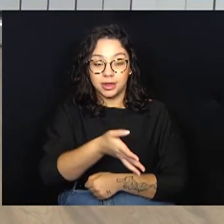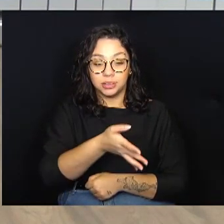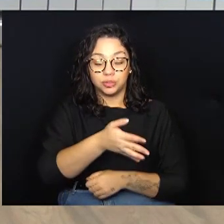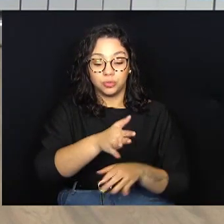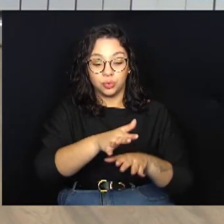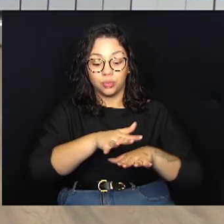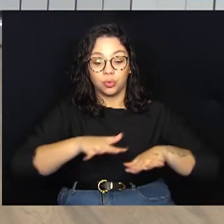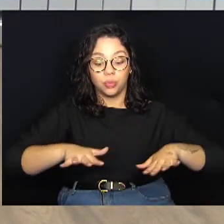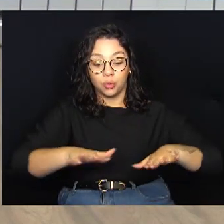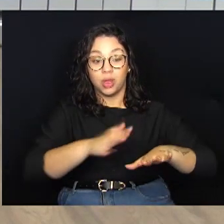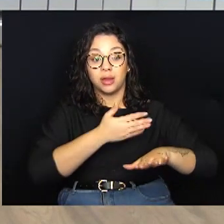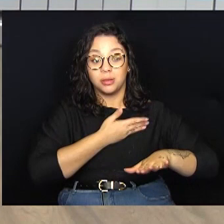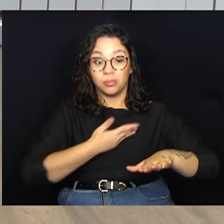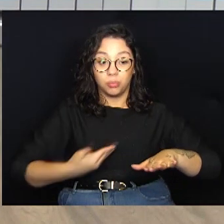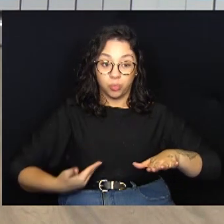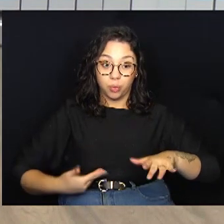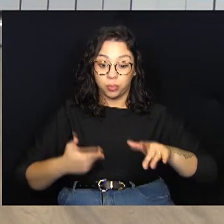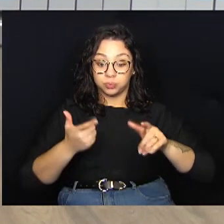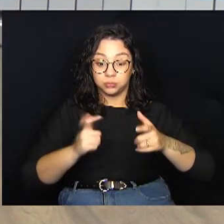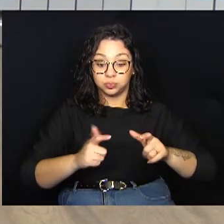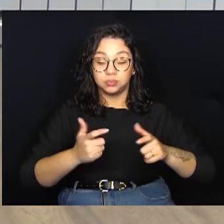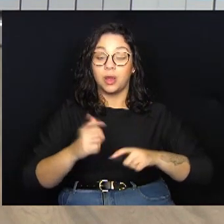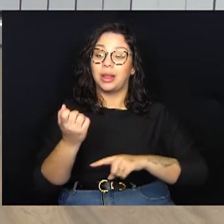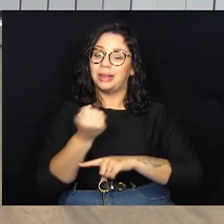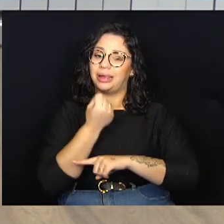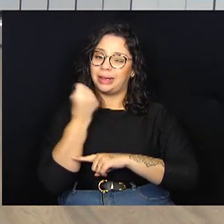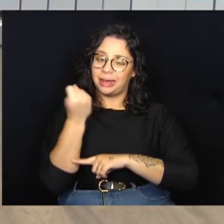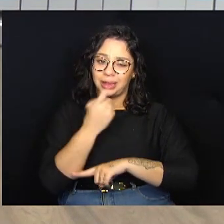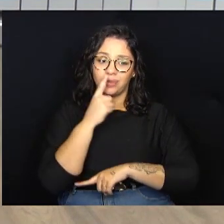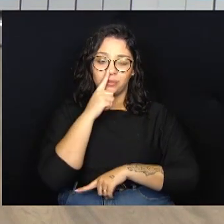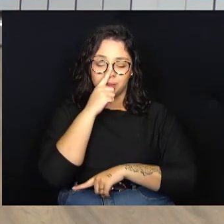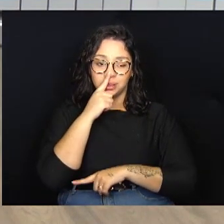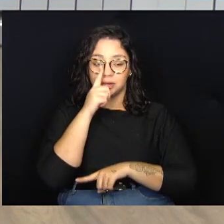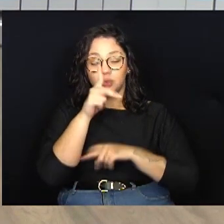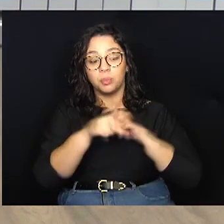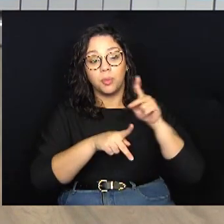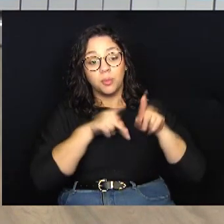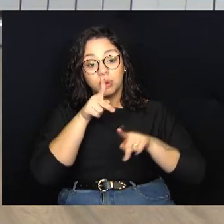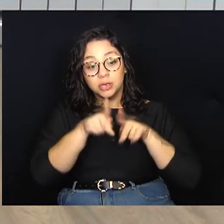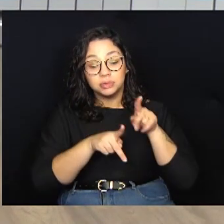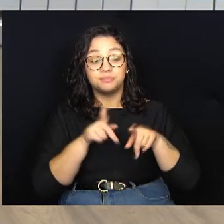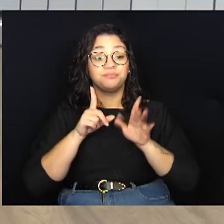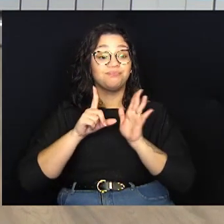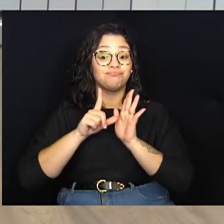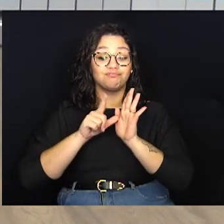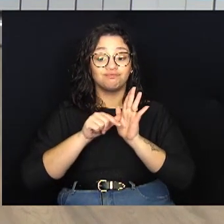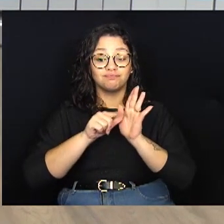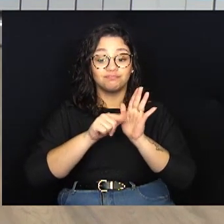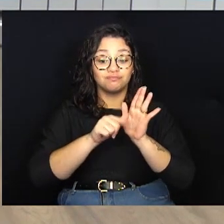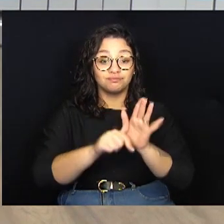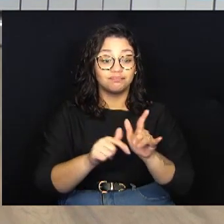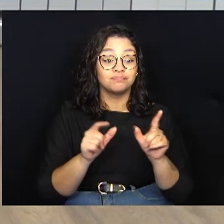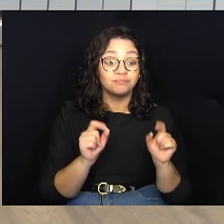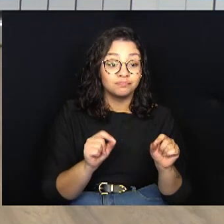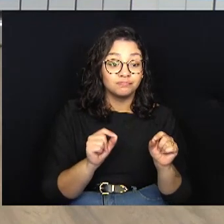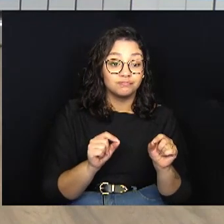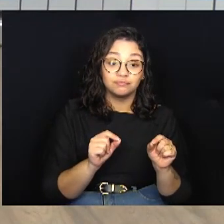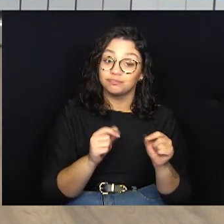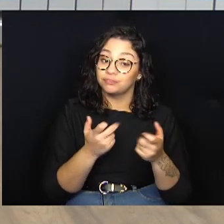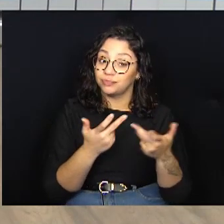locais públicos traz graves riscos para a população e as consequências são